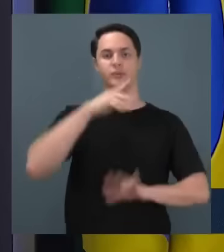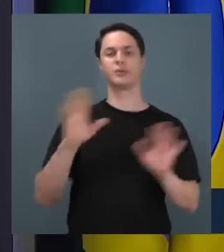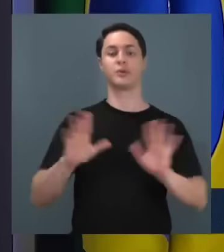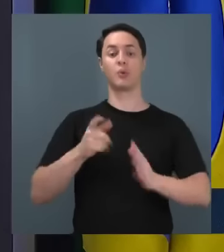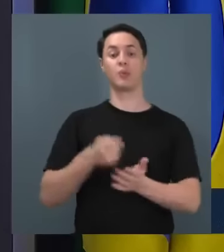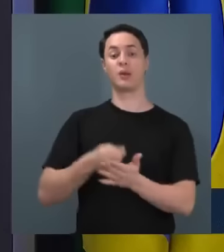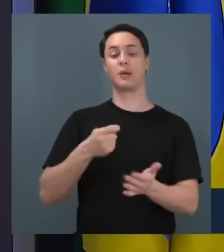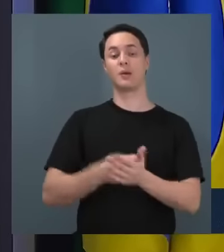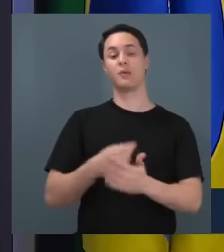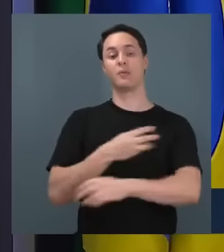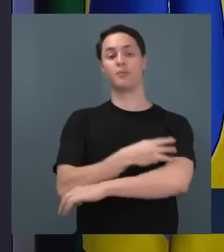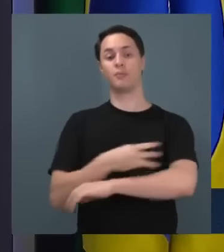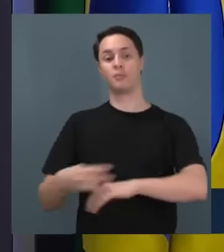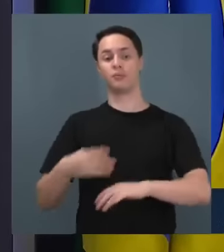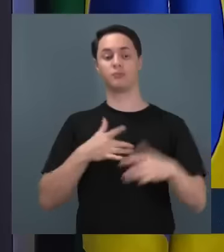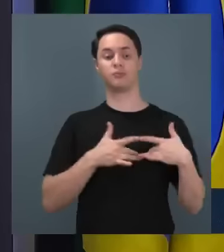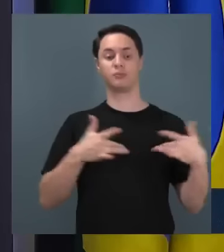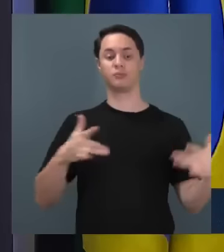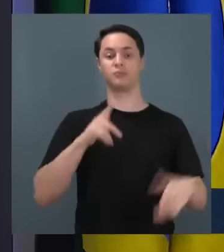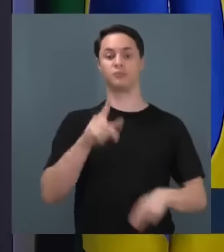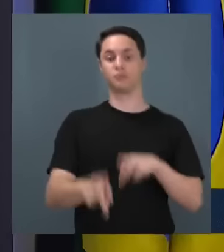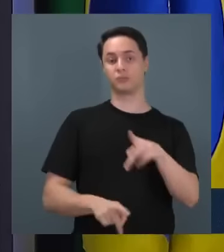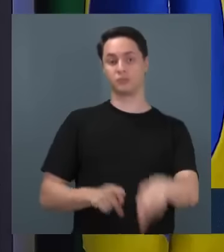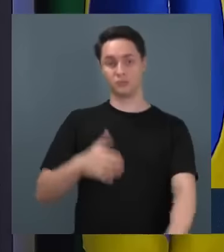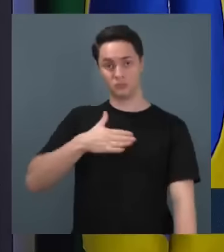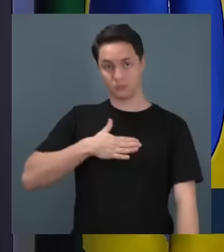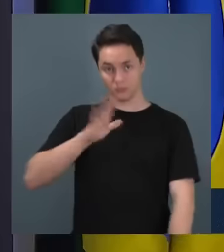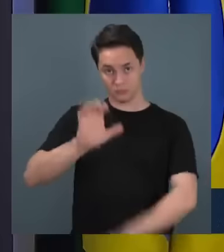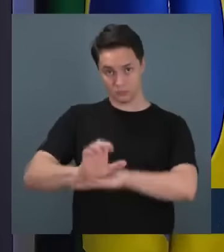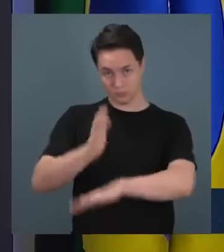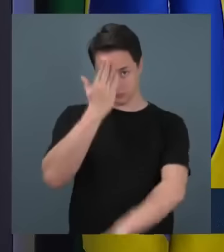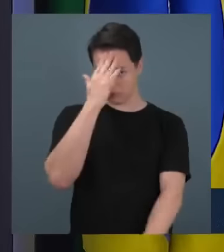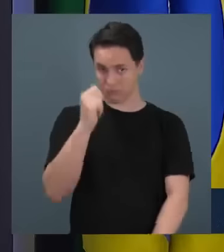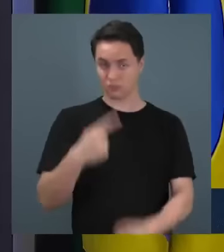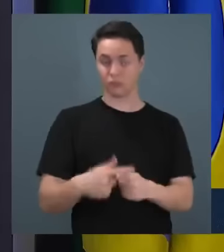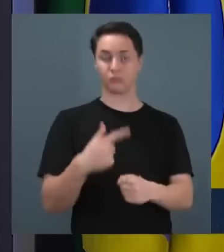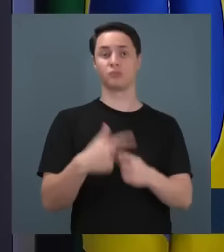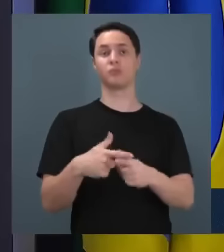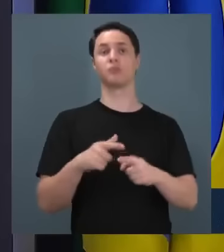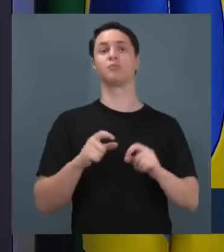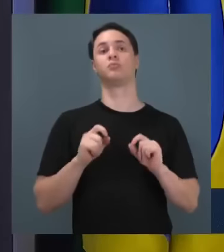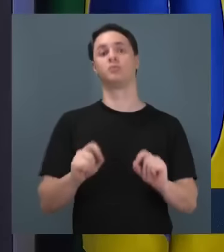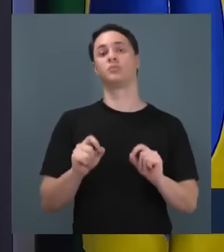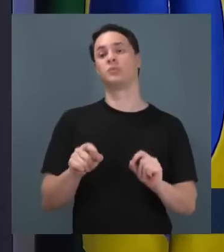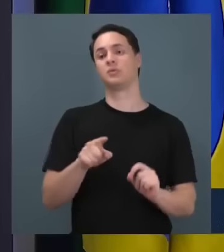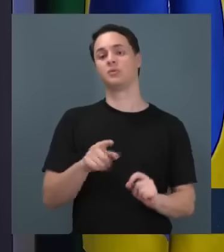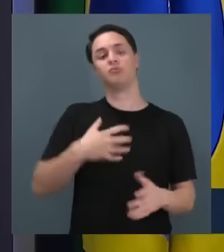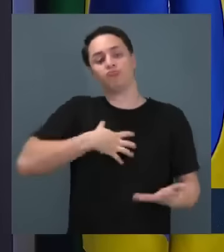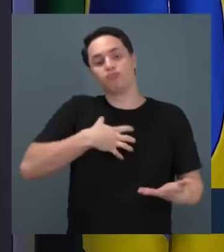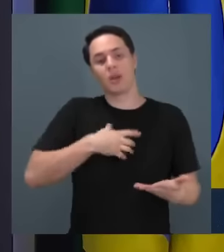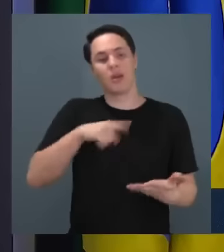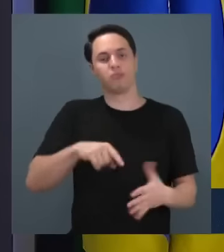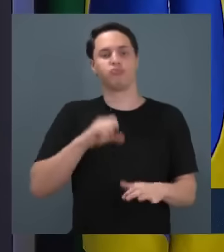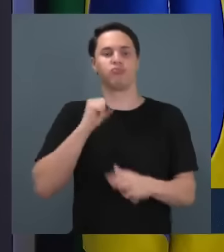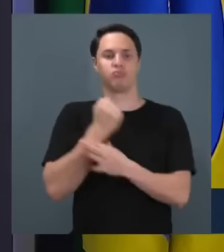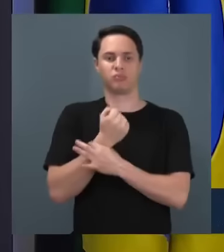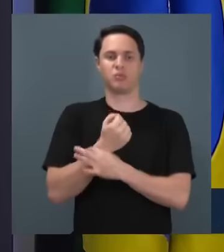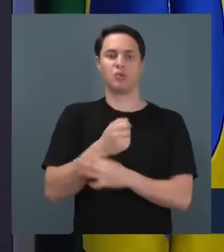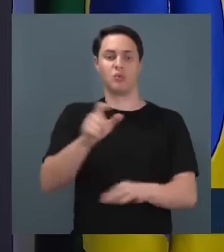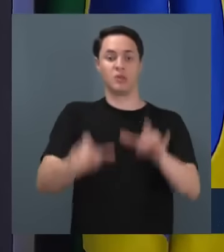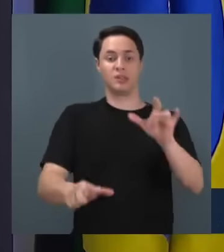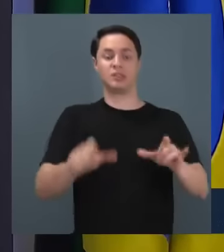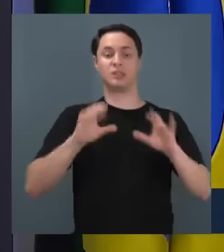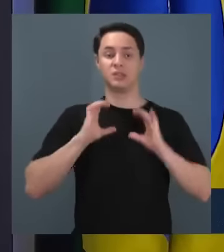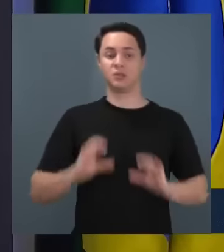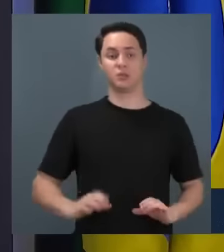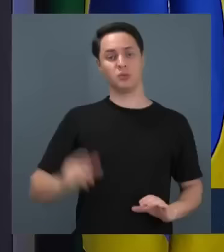e solidariedade ao povo do meu estado. Sabe por quê? Pelo menos tem uma sensação de segurança para que o cidadão cearense